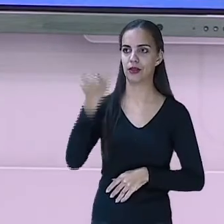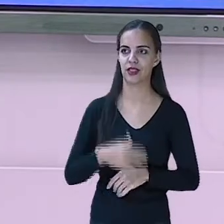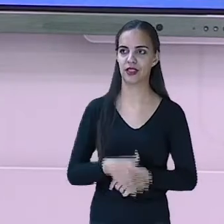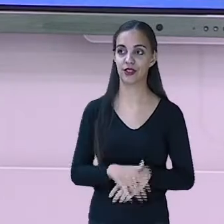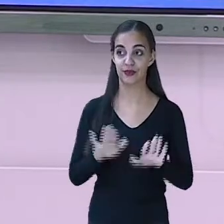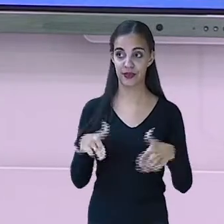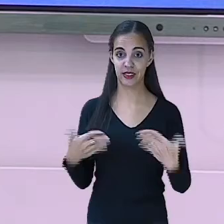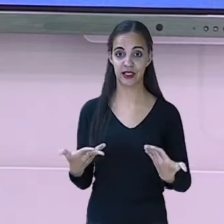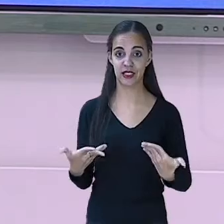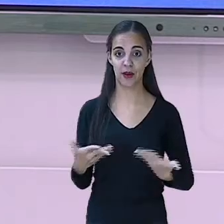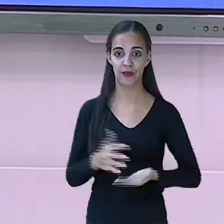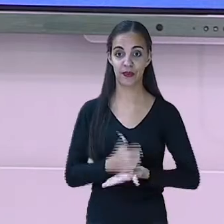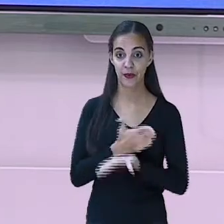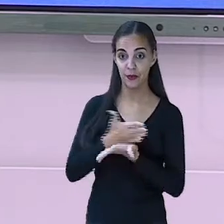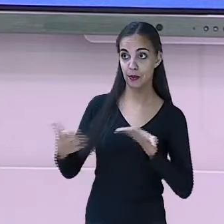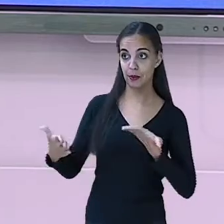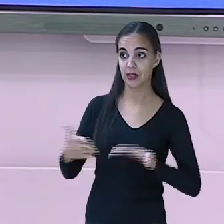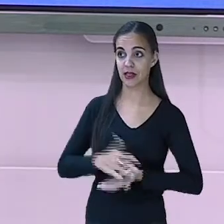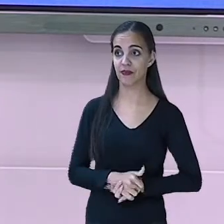Então, vamos começar.